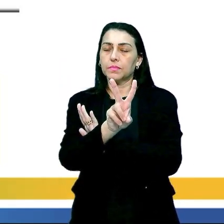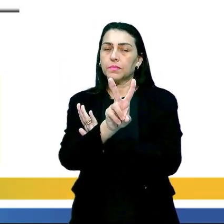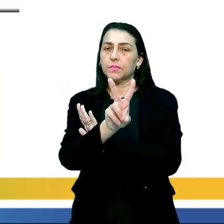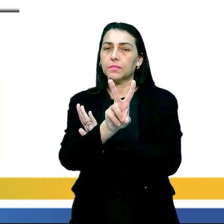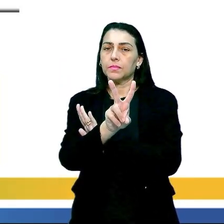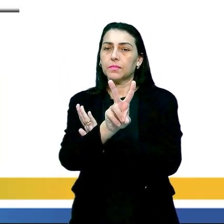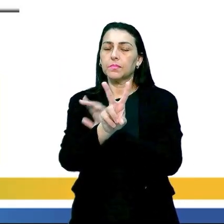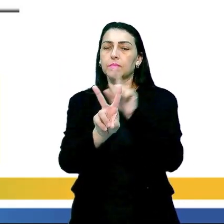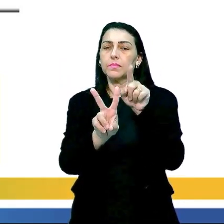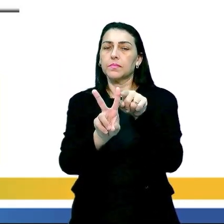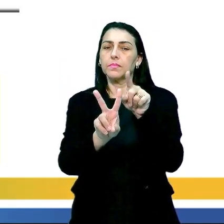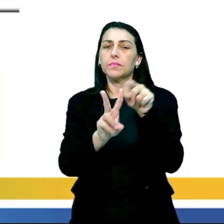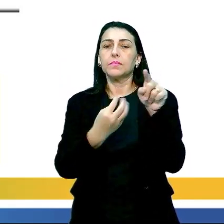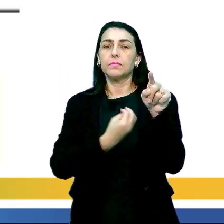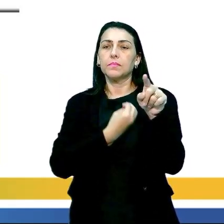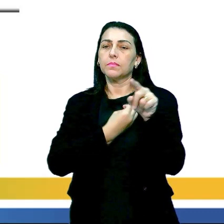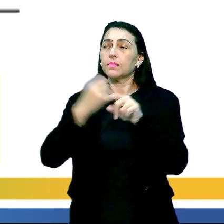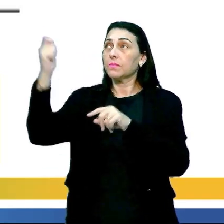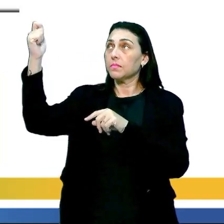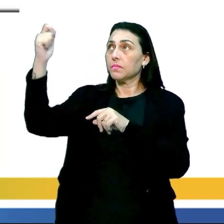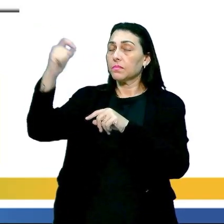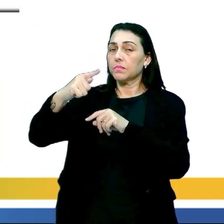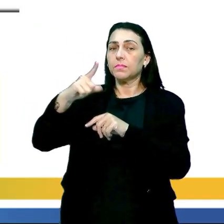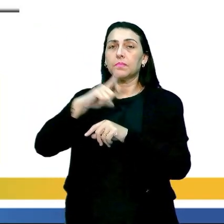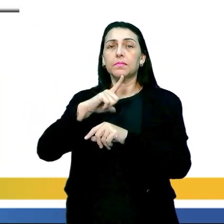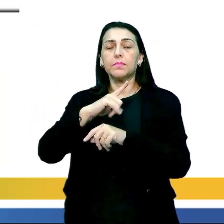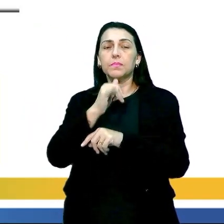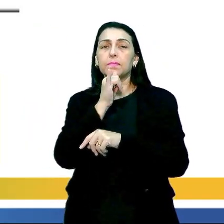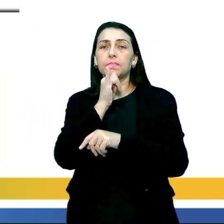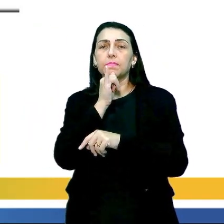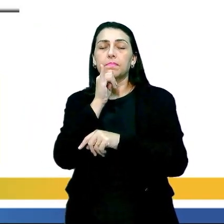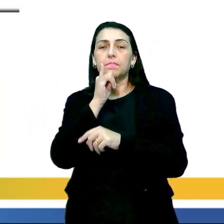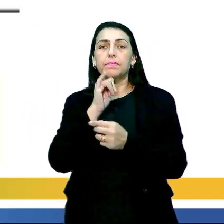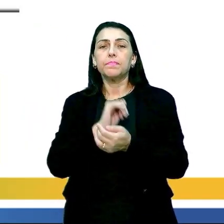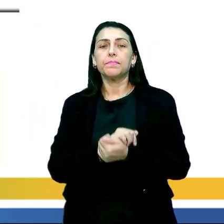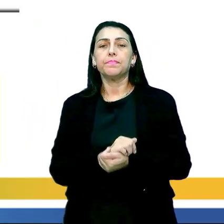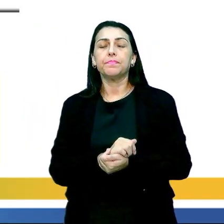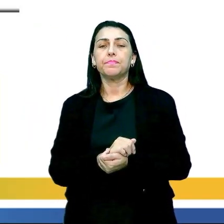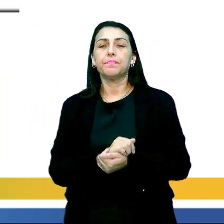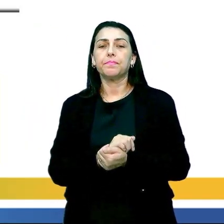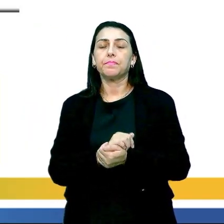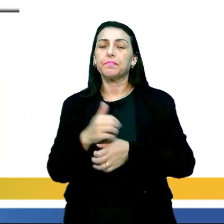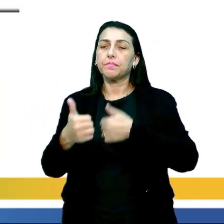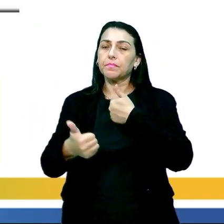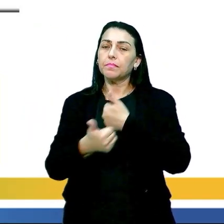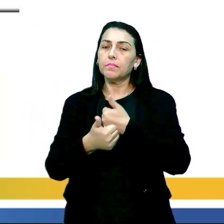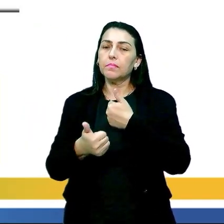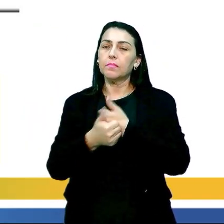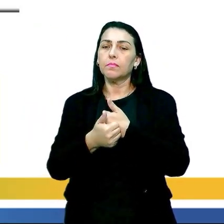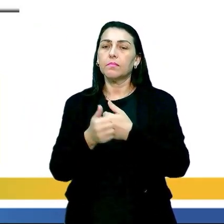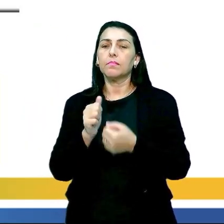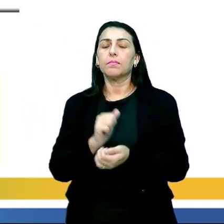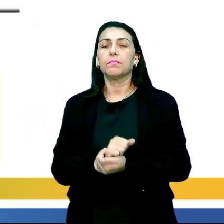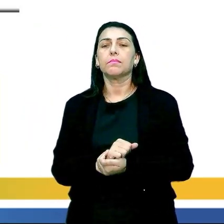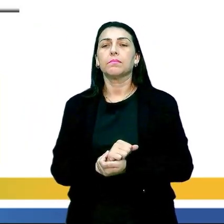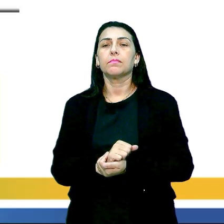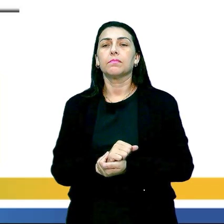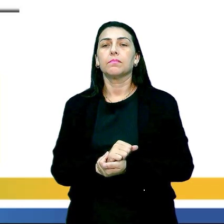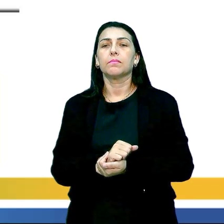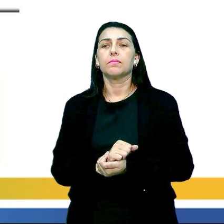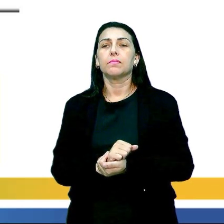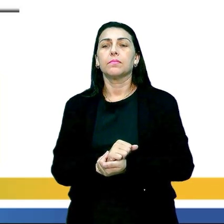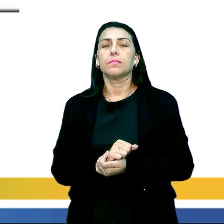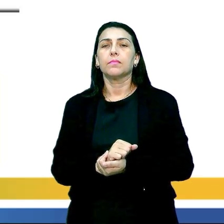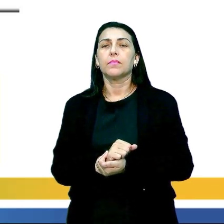A gente tem a presença do Sol, a gente tem, por exemplo, próximo aí a gente tem a questão